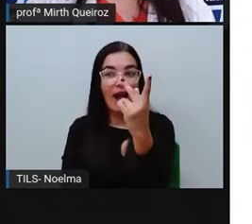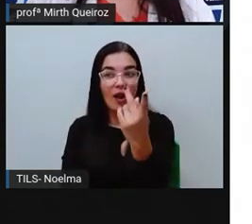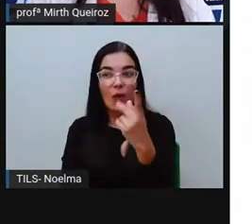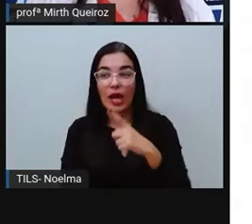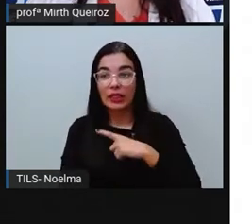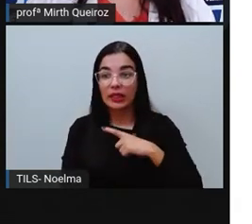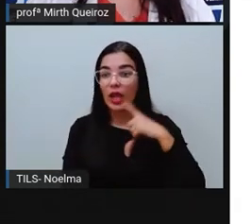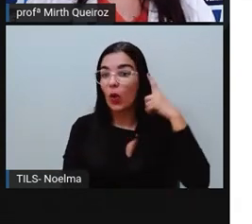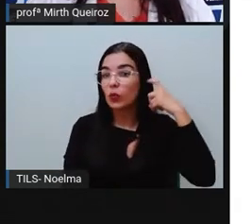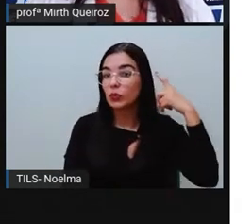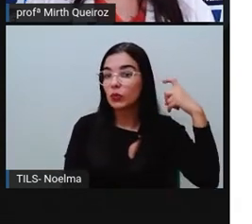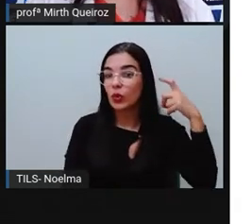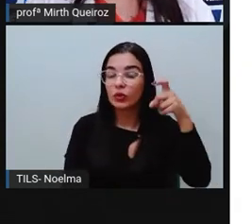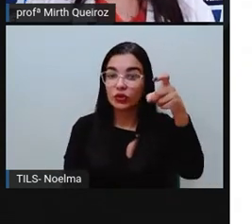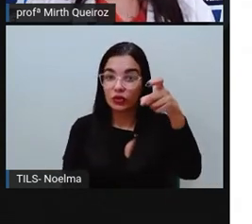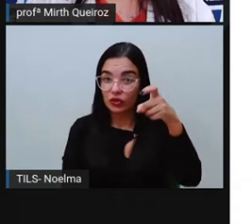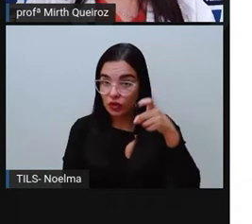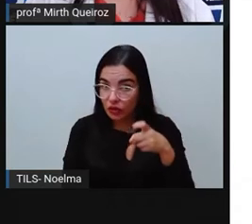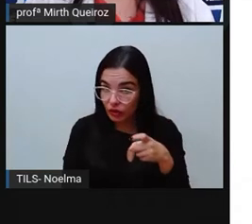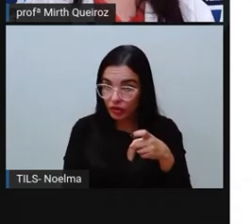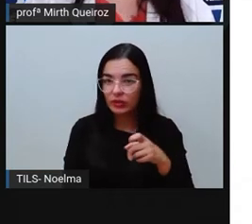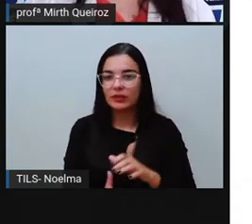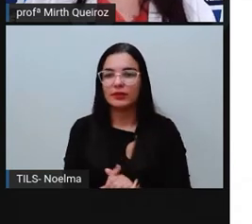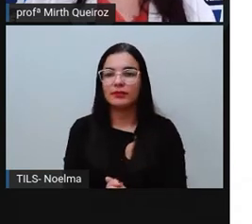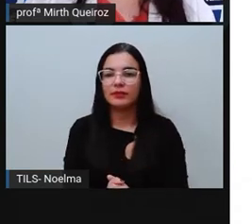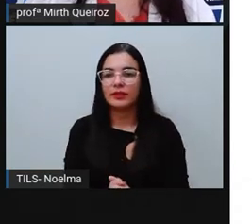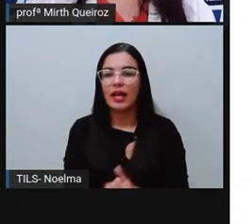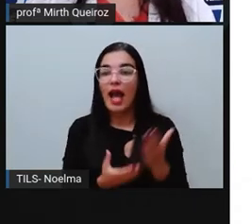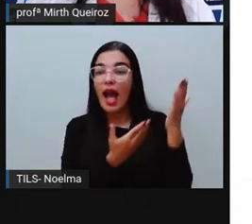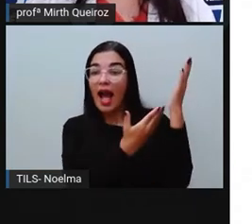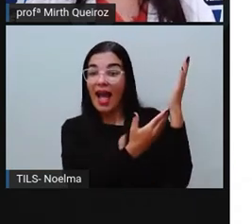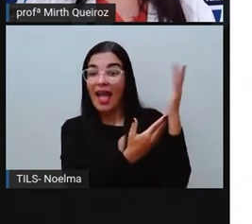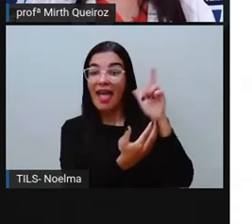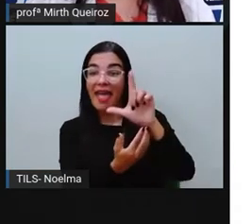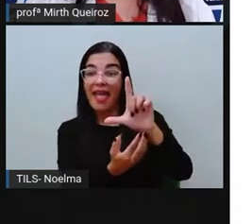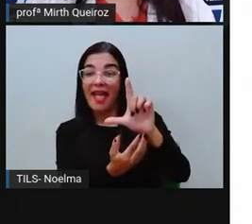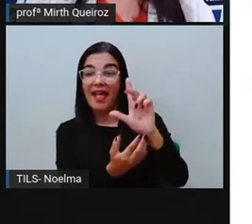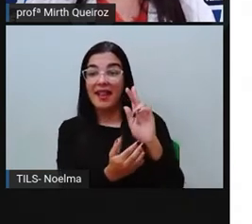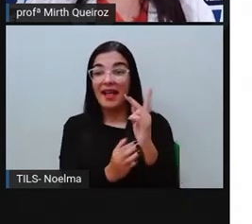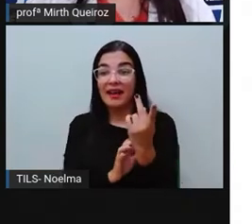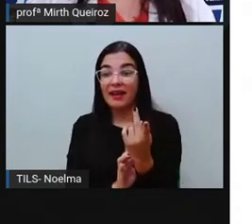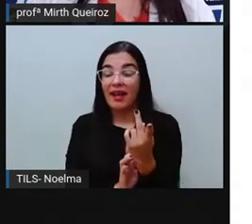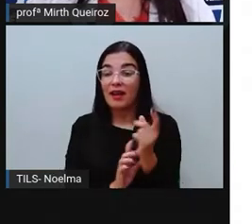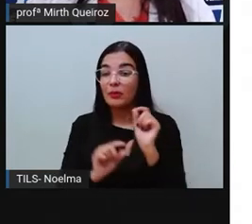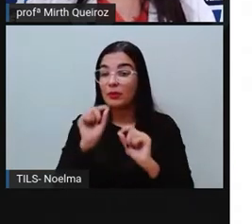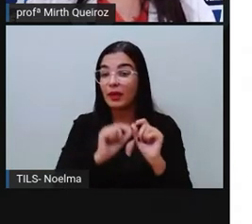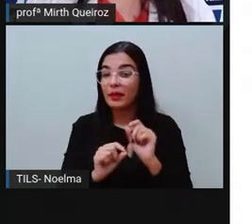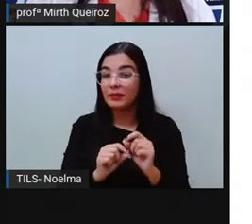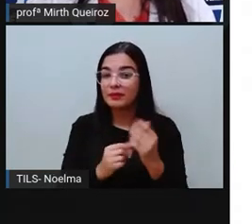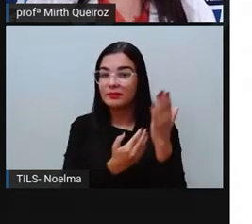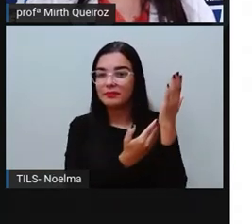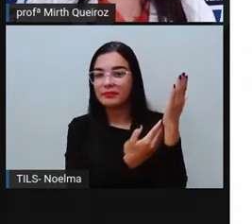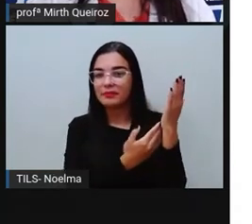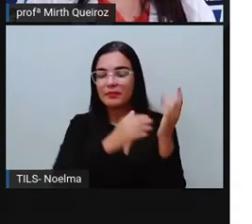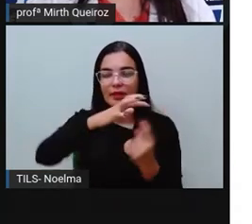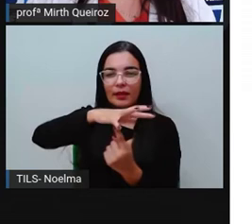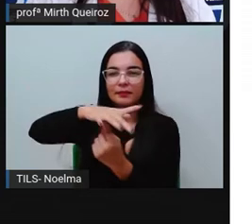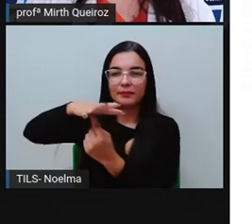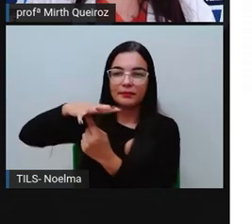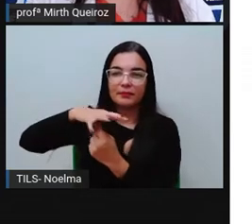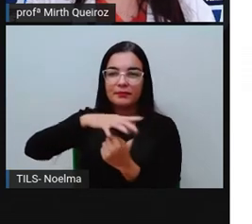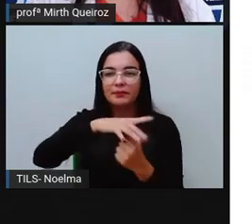de X, certo? LH, outro dígrafo. Ilha,